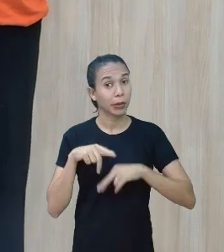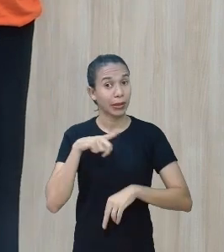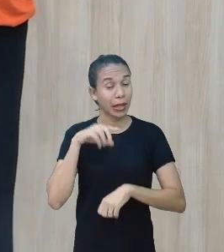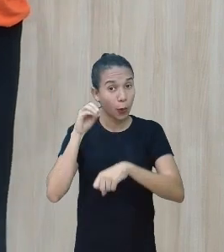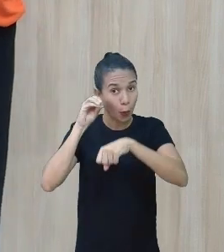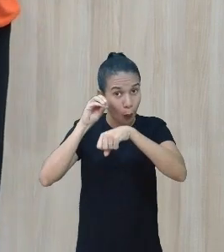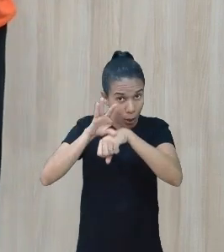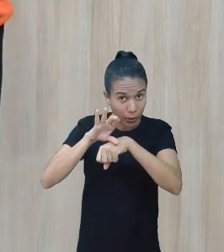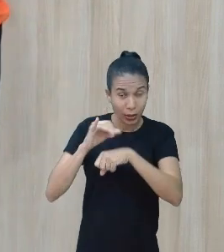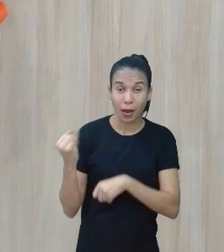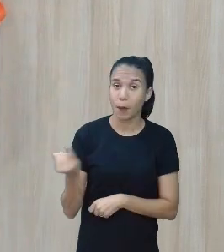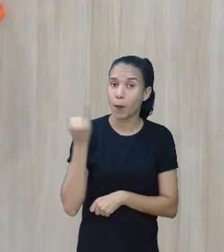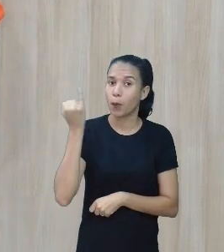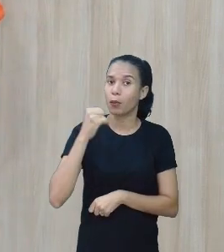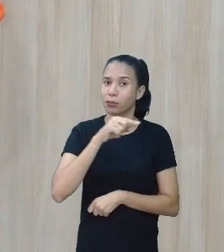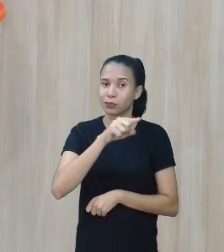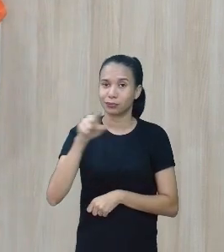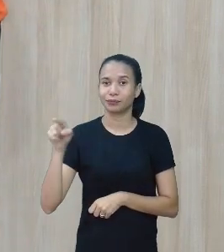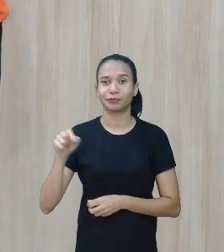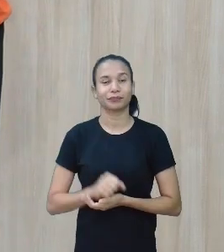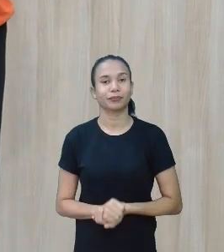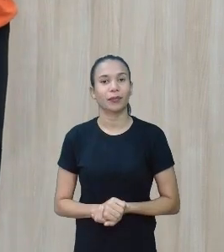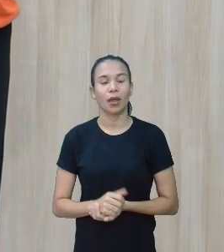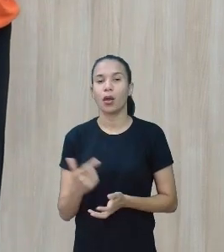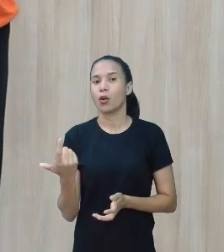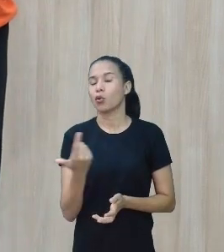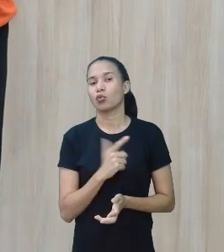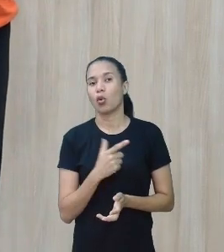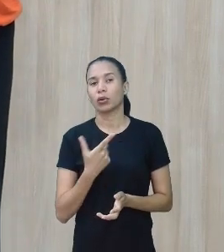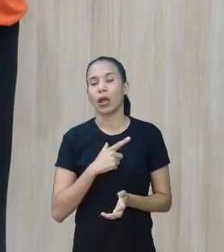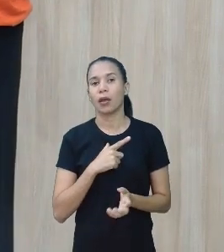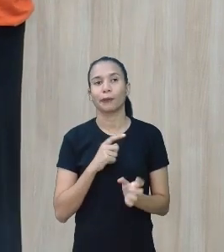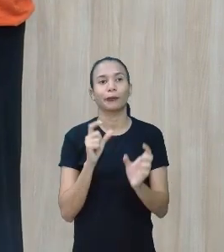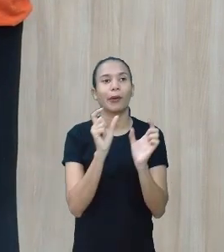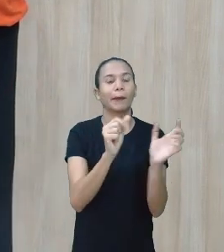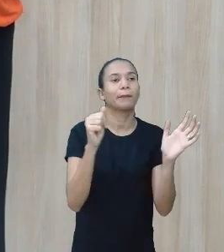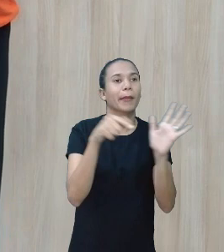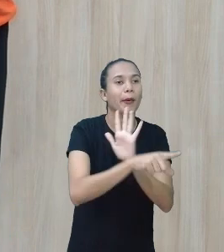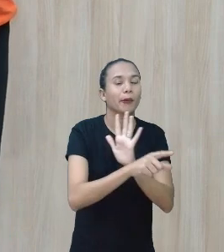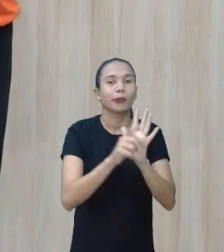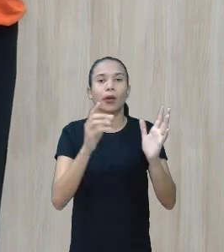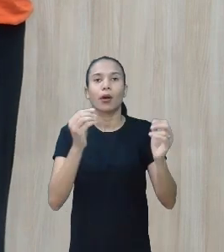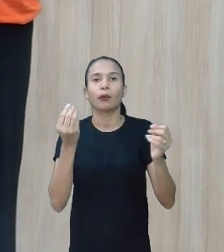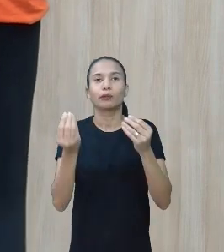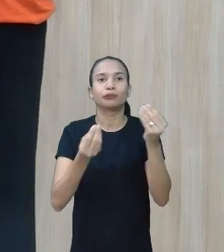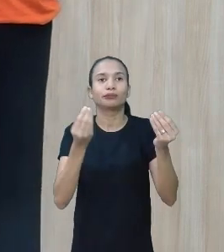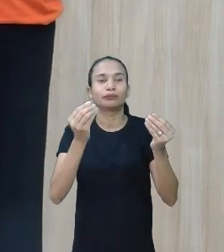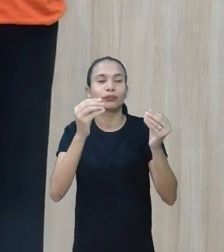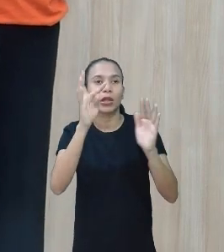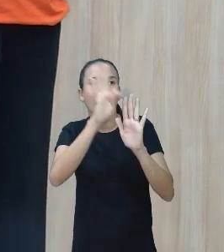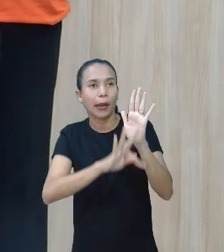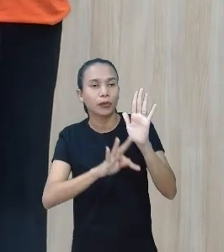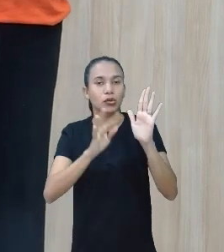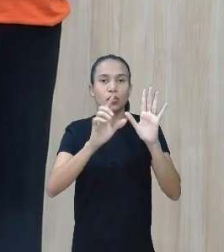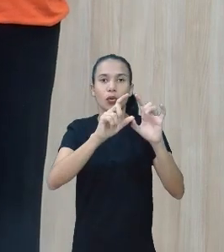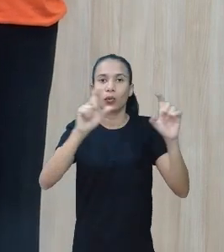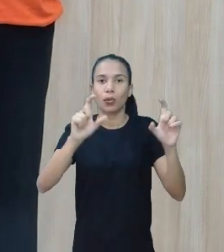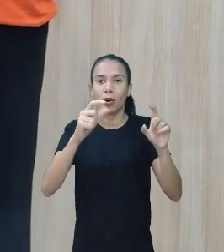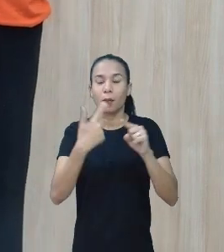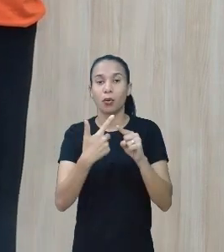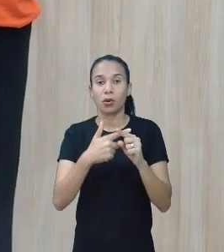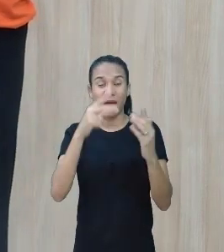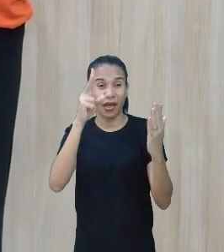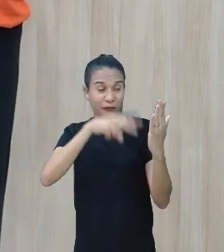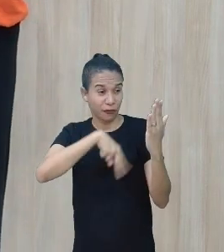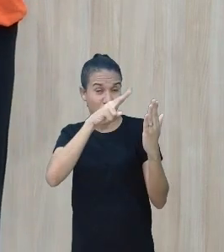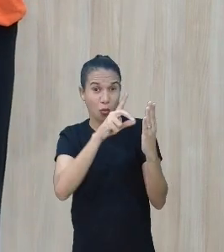uma dica muito importante para vocês. Não deixa passar uma questão, não deixa passar um texto, porque você